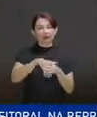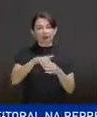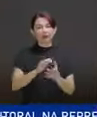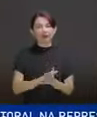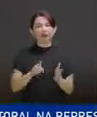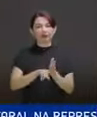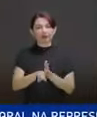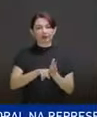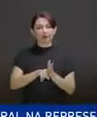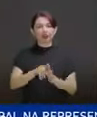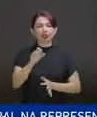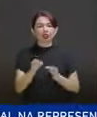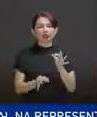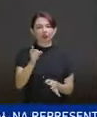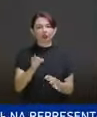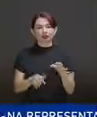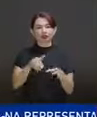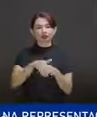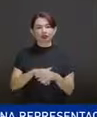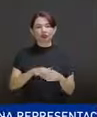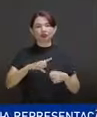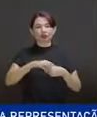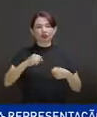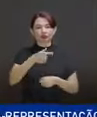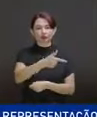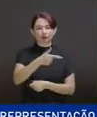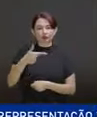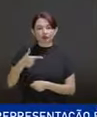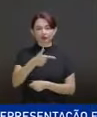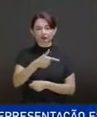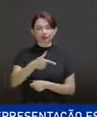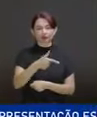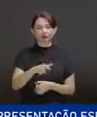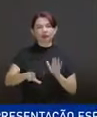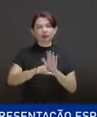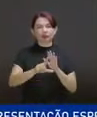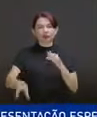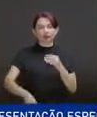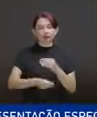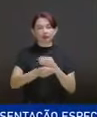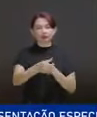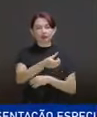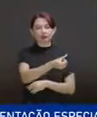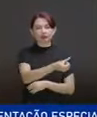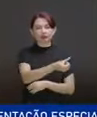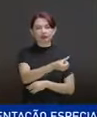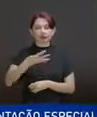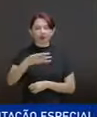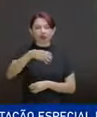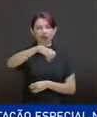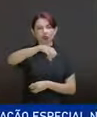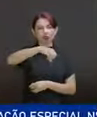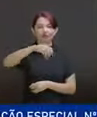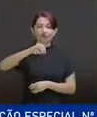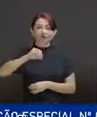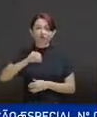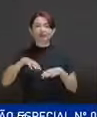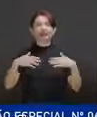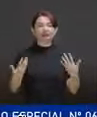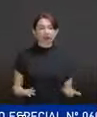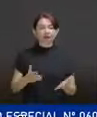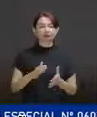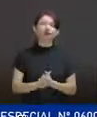judicial eleitoral, prevista no artigo 22 da Lei Complementar 6490, cujo